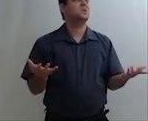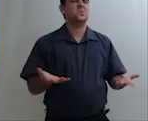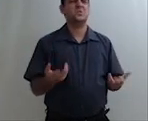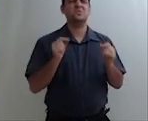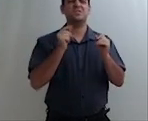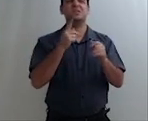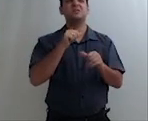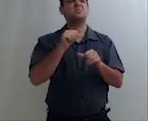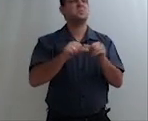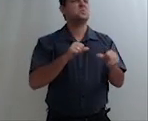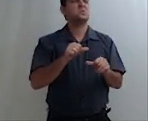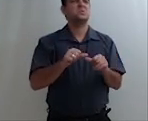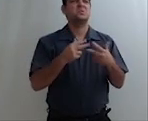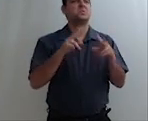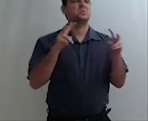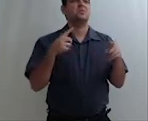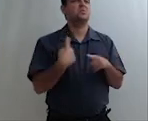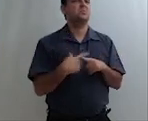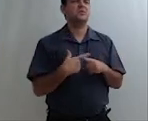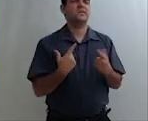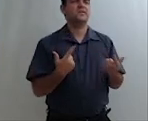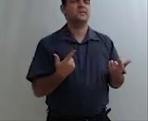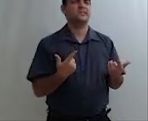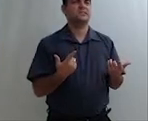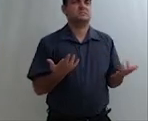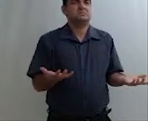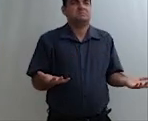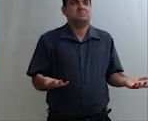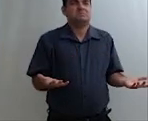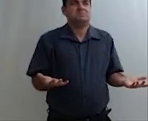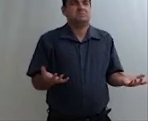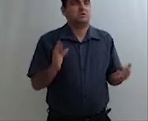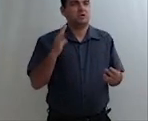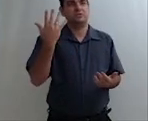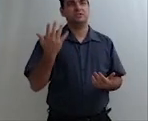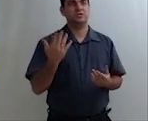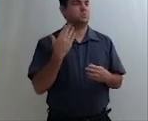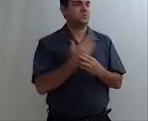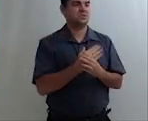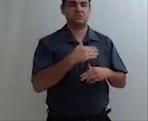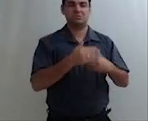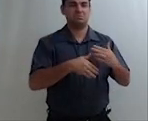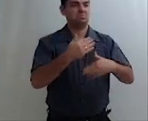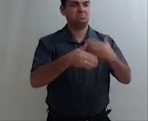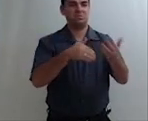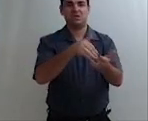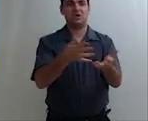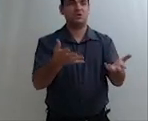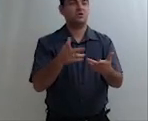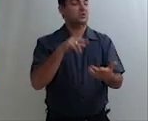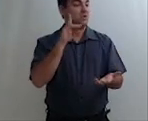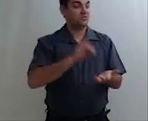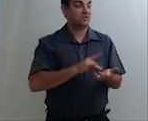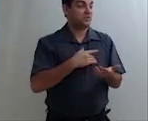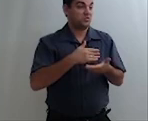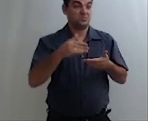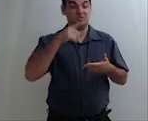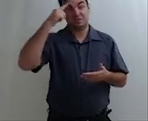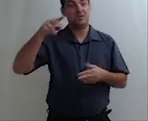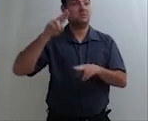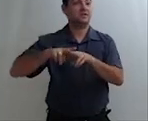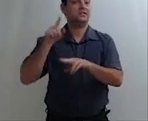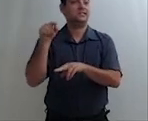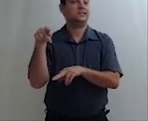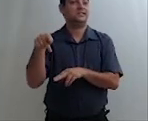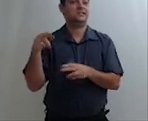das circunstâncias porque as circunstâncias são essas o processo tá correndo e Esses foram os fatos que insj era preventiva